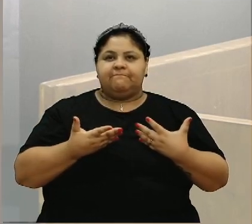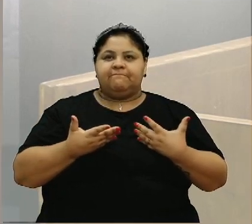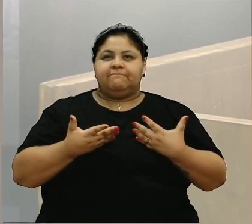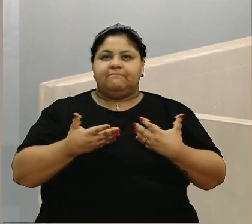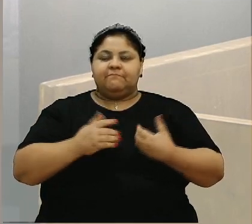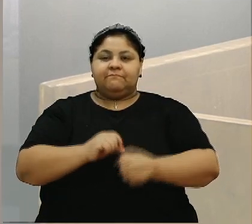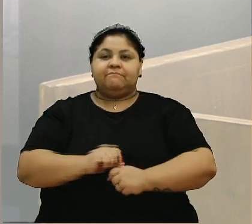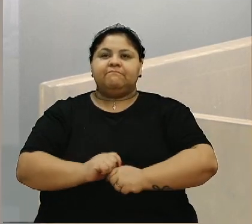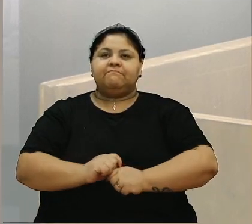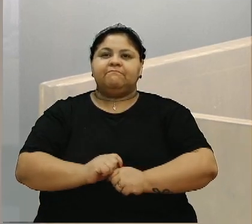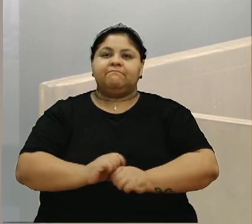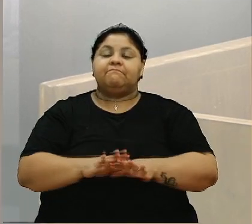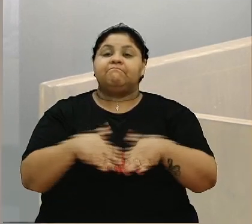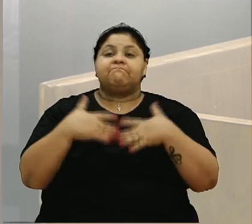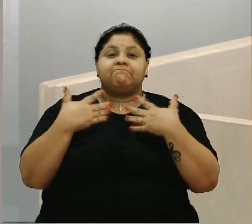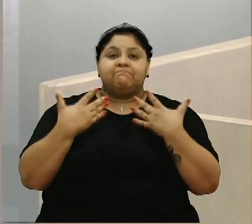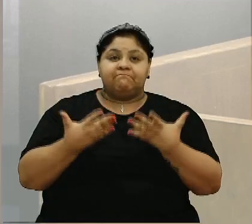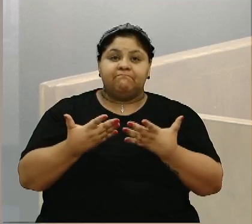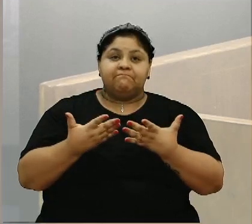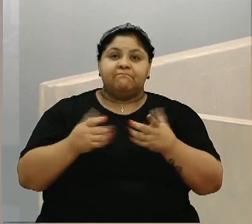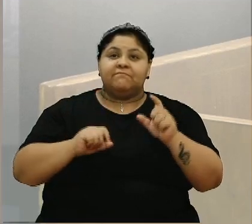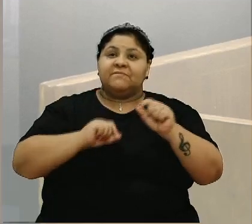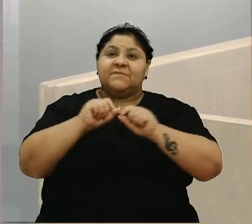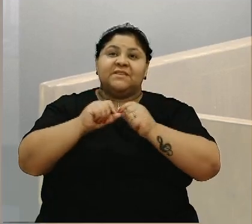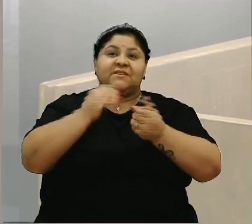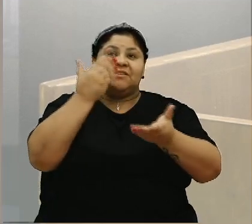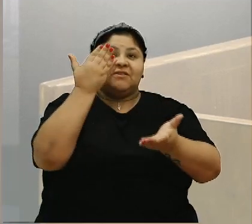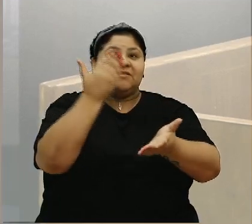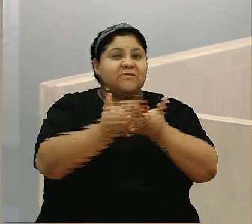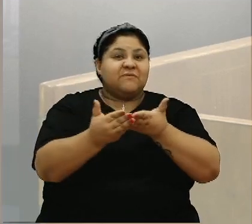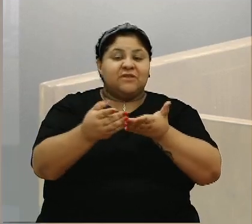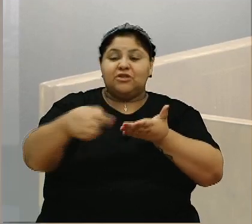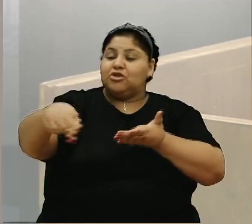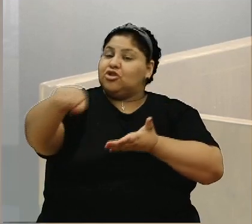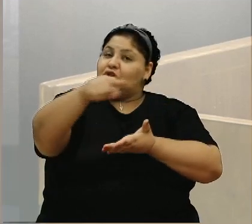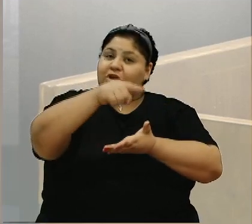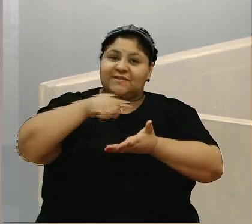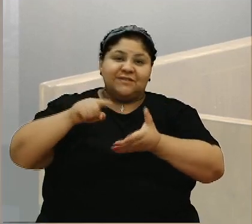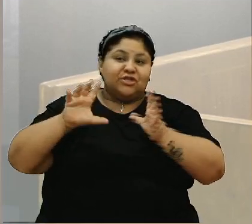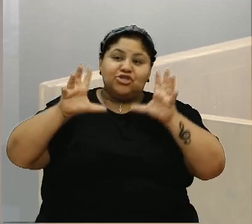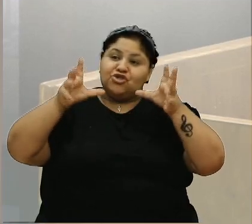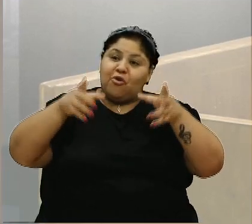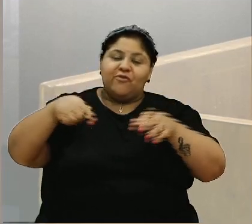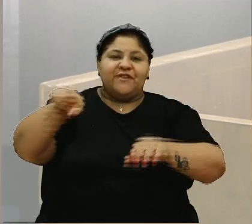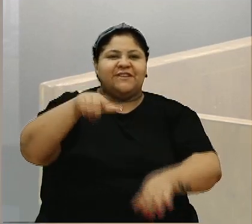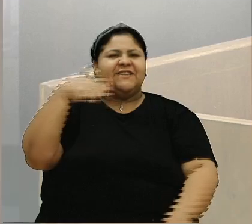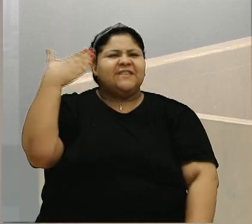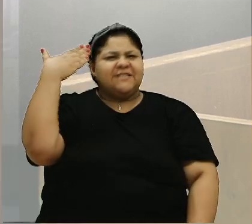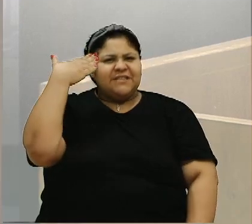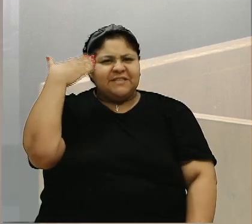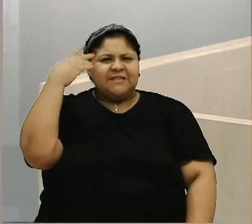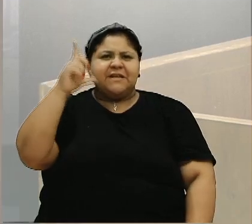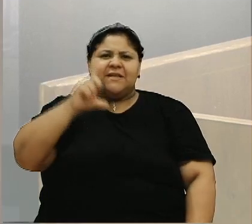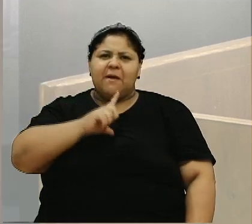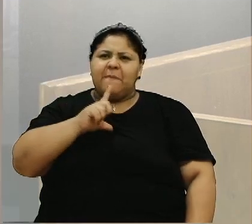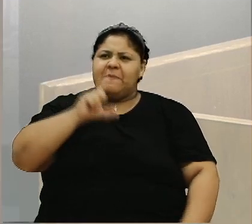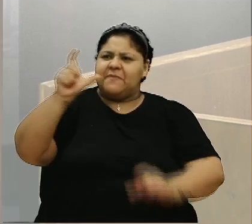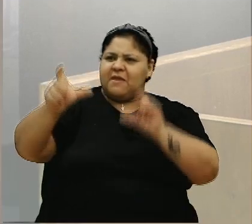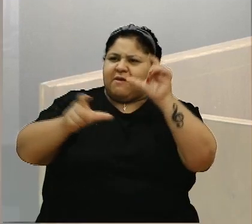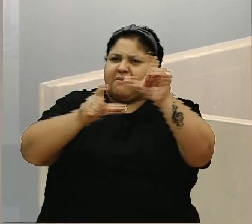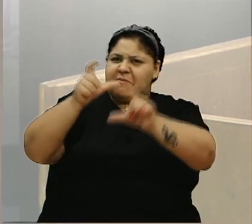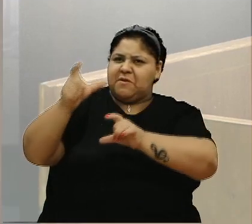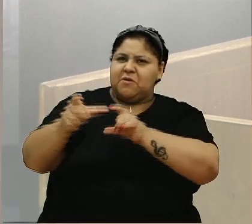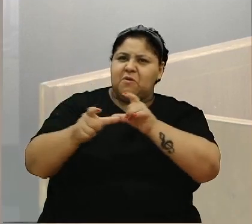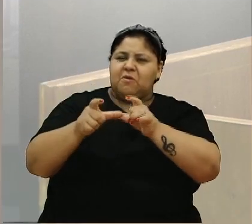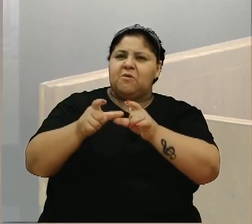aí, colegas vereadores, quem perde somos todos nós. A gente sabe que tem muitas pessoas